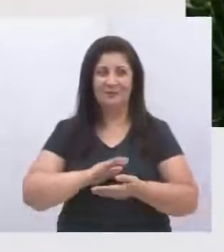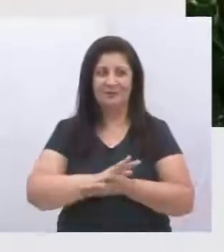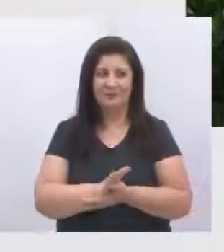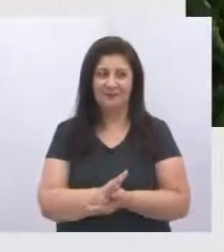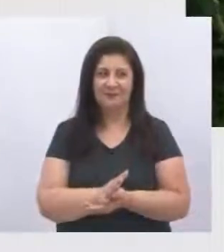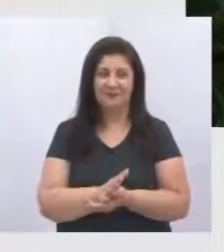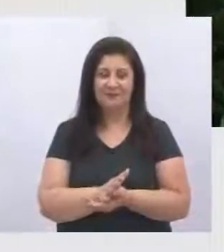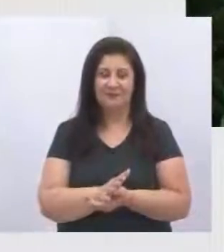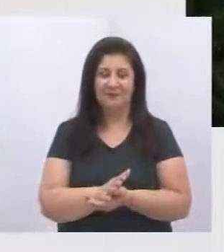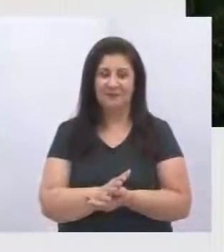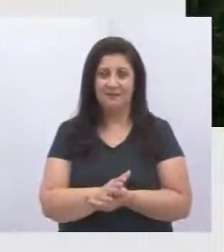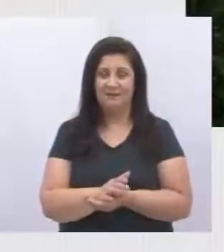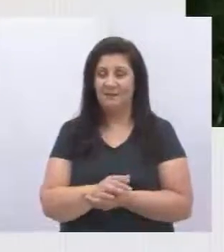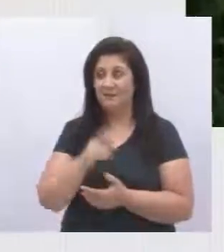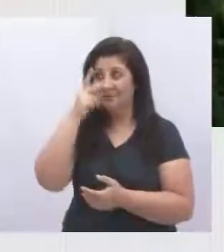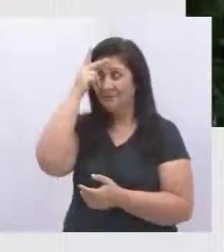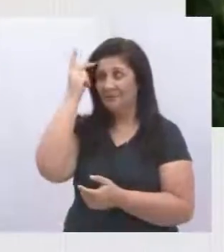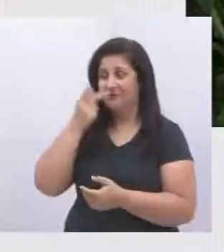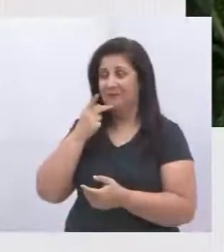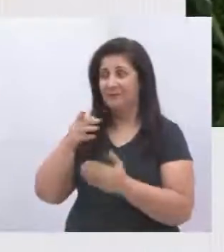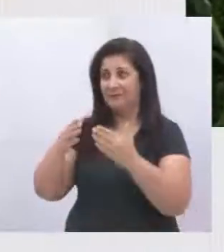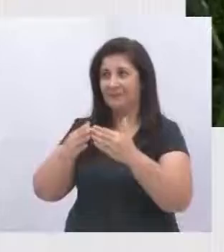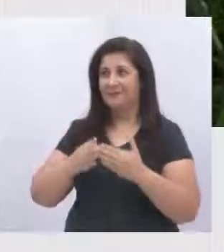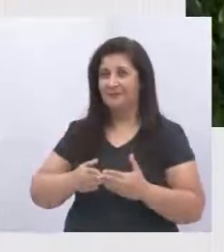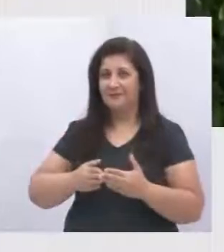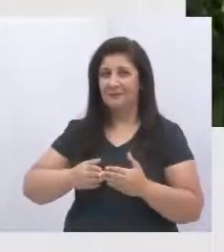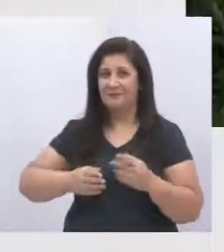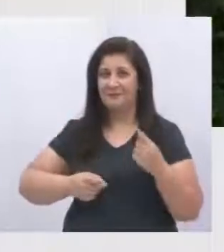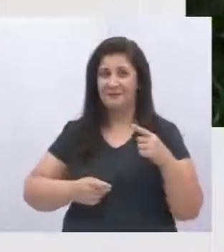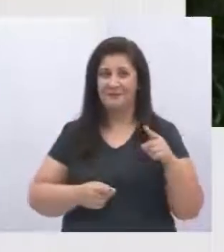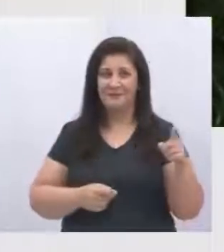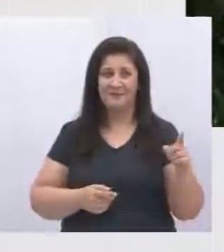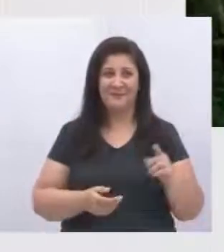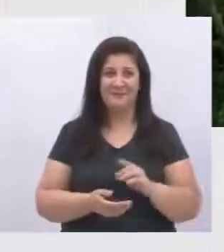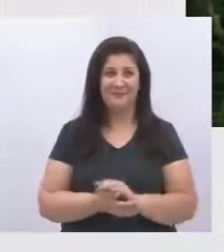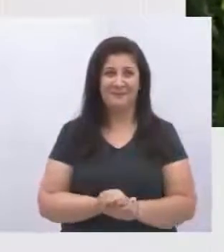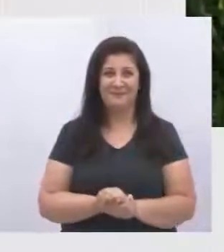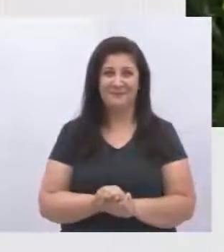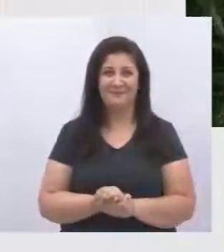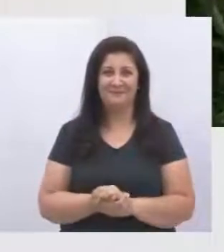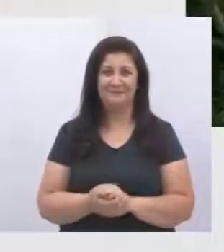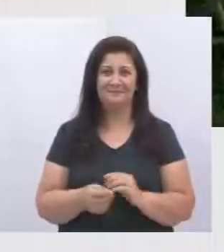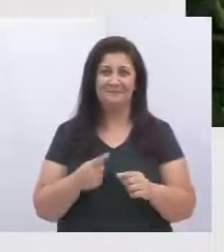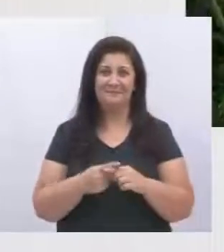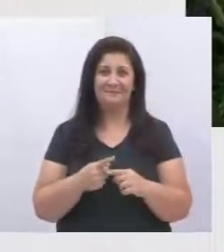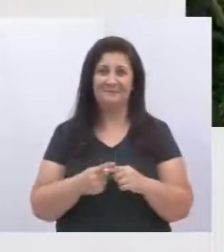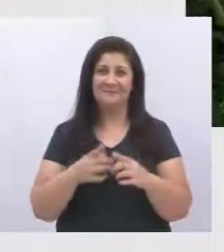ele falou: vereador, por favor, vai lá que nós estamos dando muita volta.